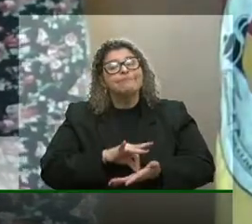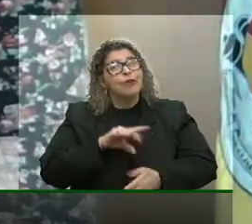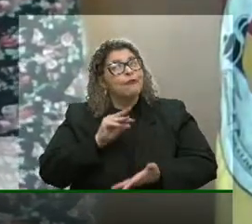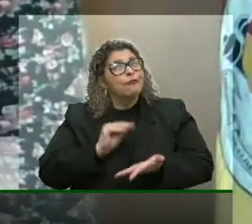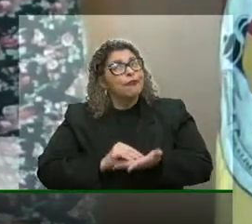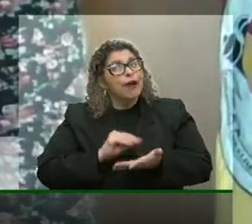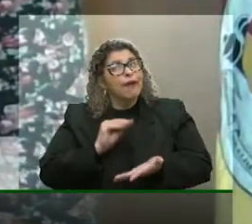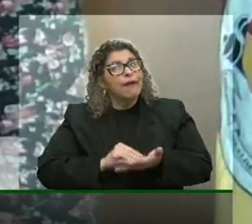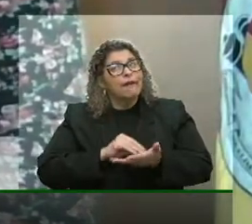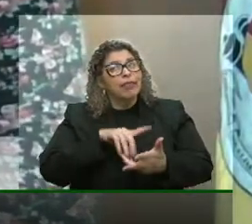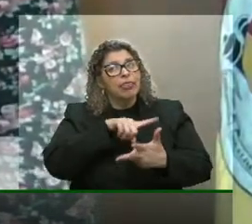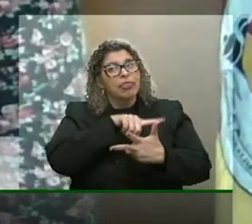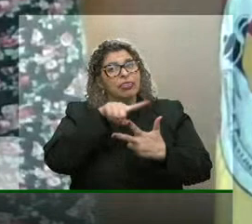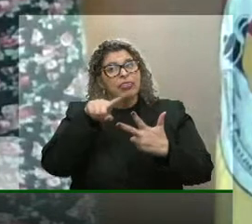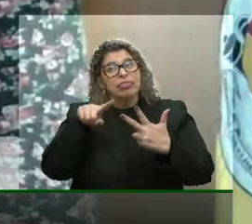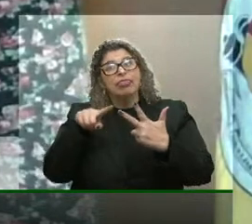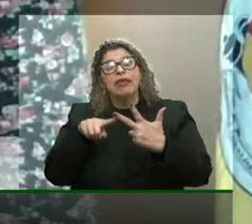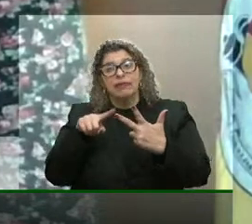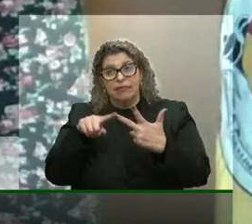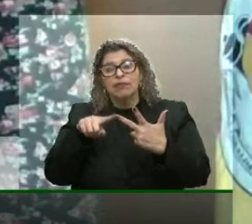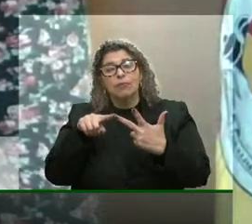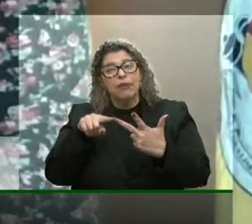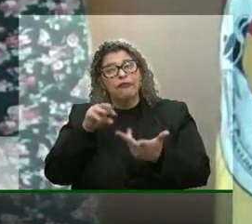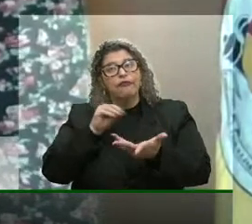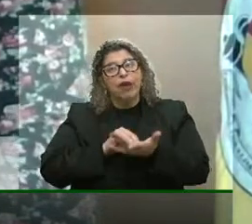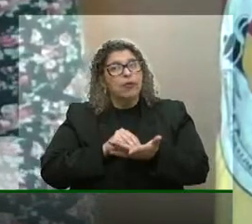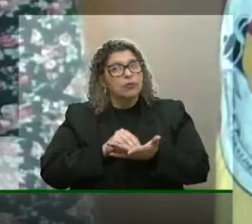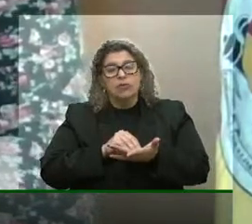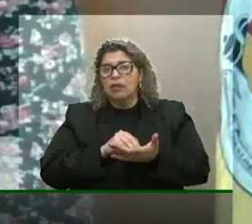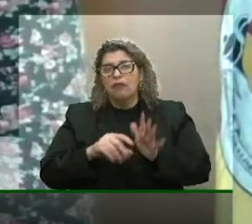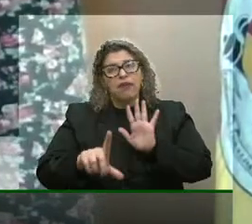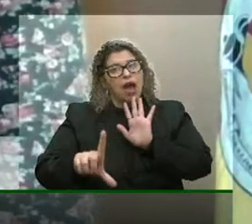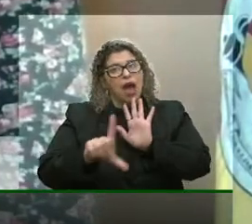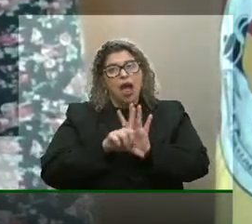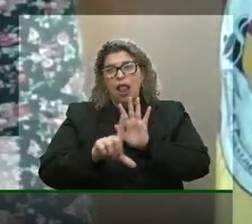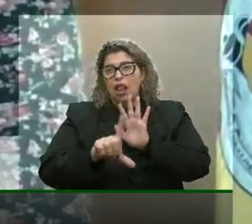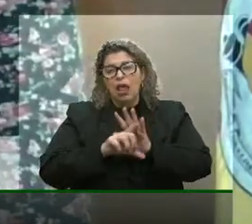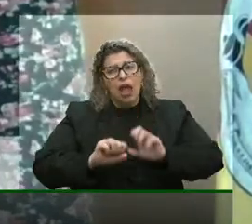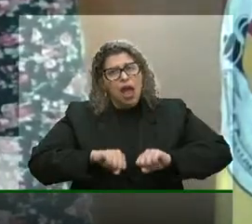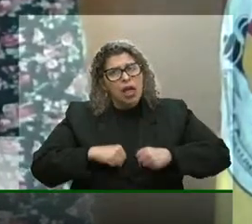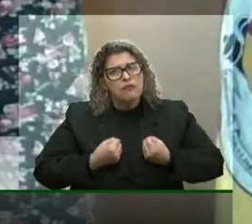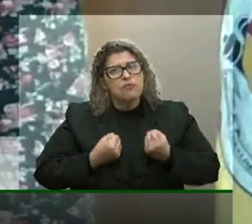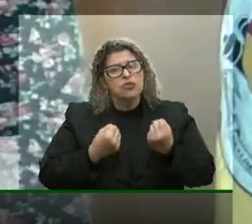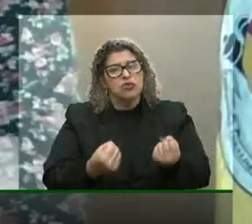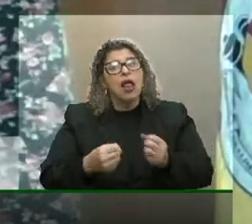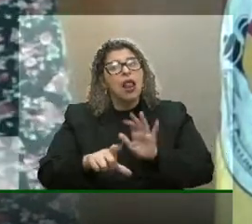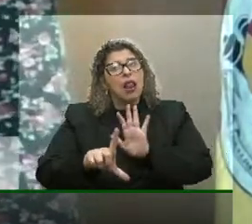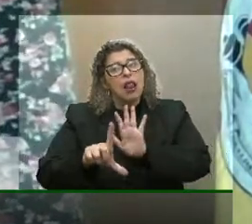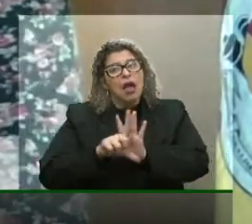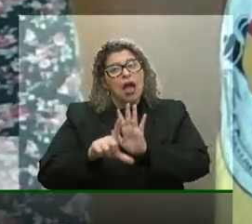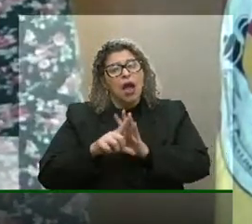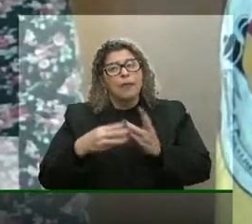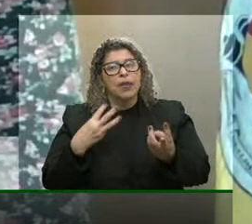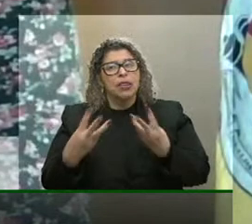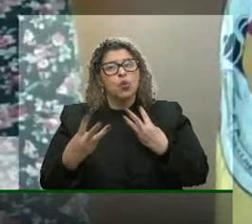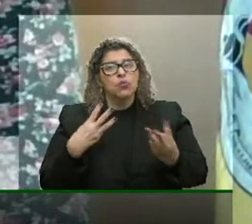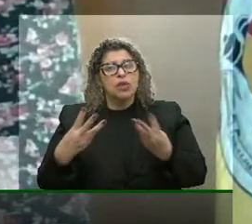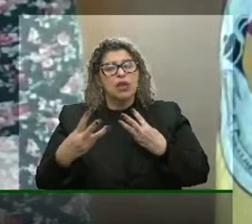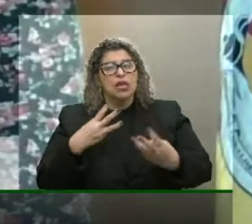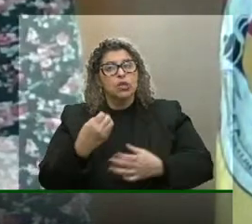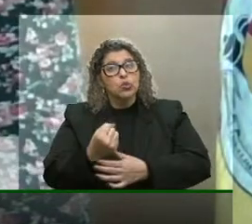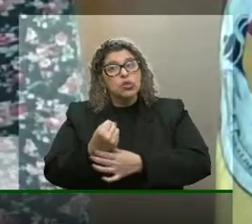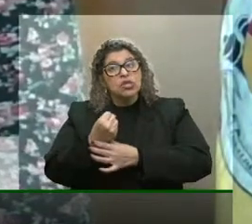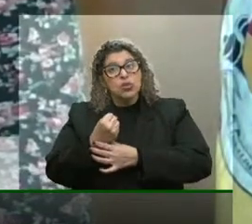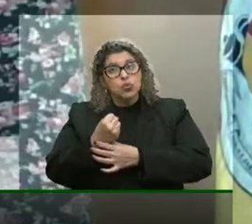falta o terceiro pé na equação, pois não basta a lei e o esforço legal para termos um trânsito seguro. É